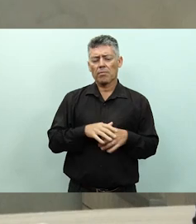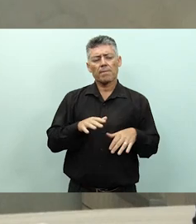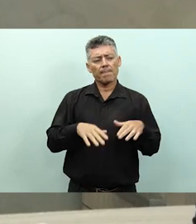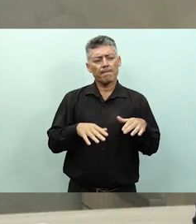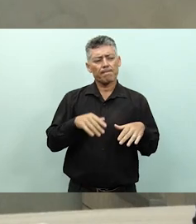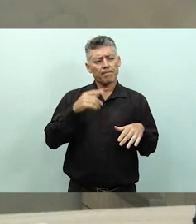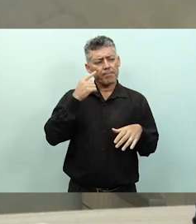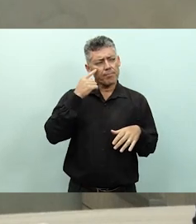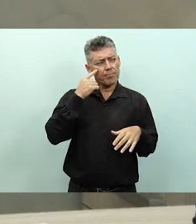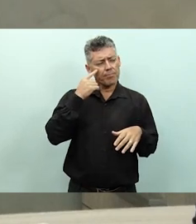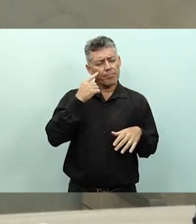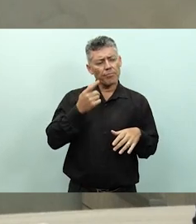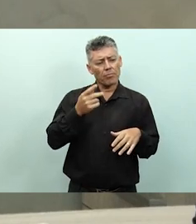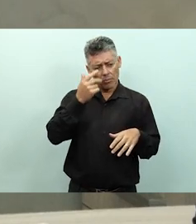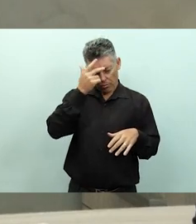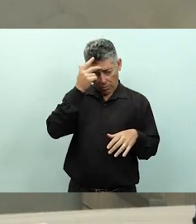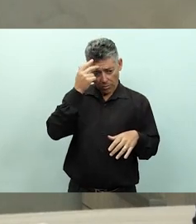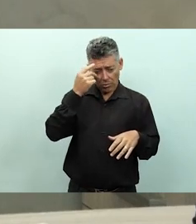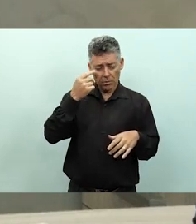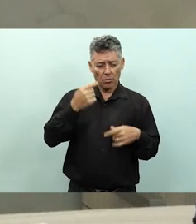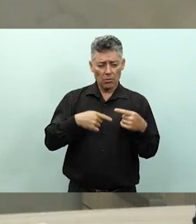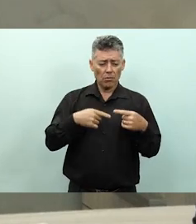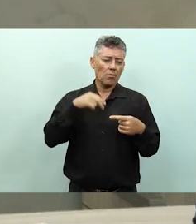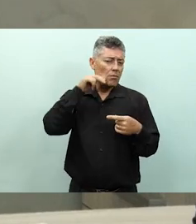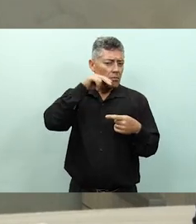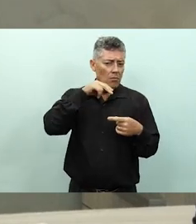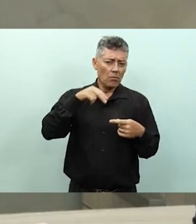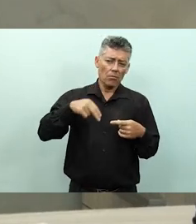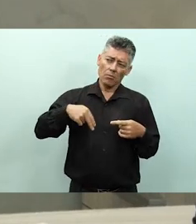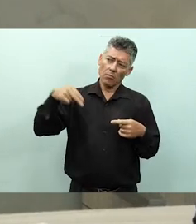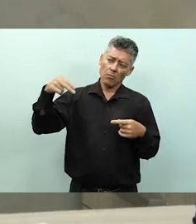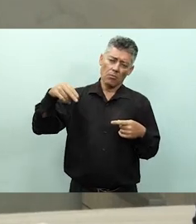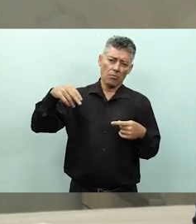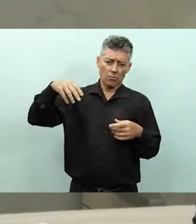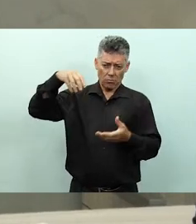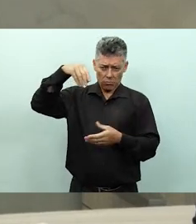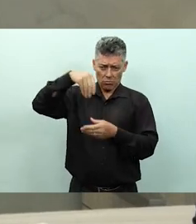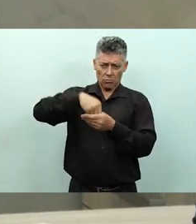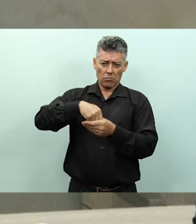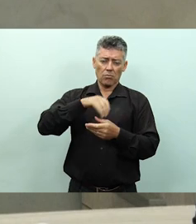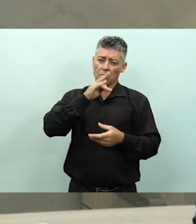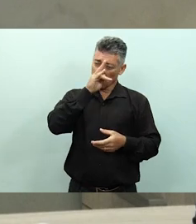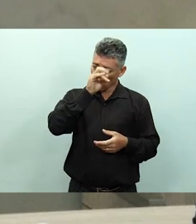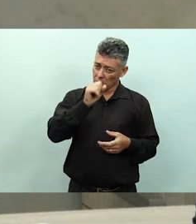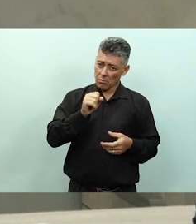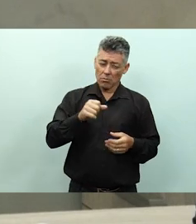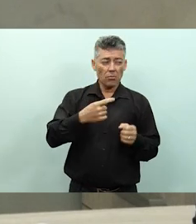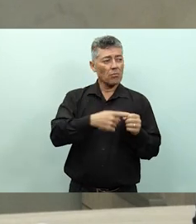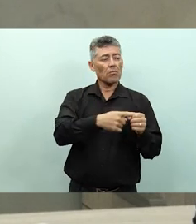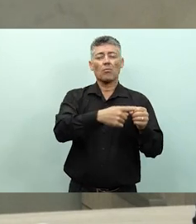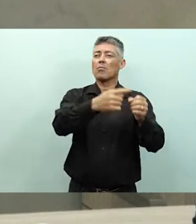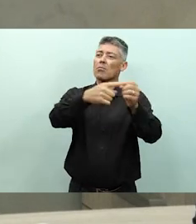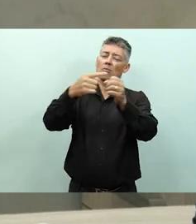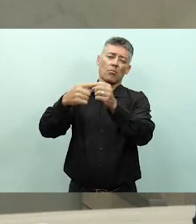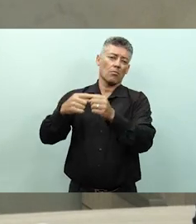ela nutrisse uma popularidade muito grande em Natal, ela ainda não tinha uma penetração tão forte no interior do estado.